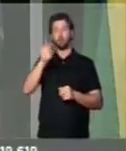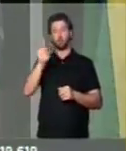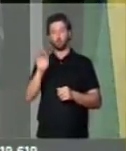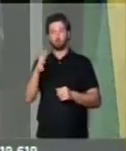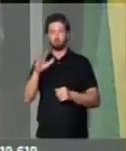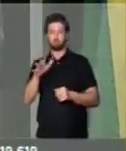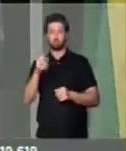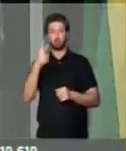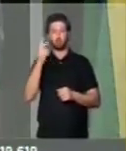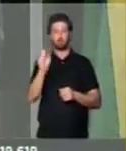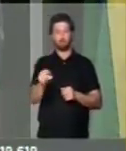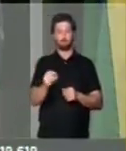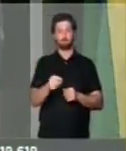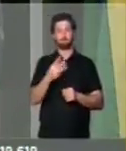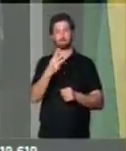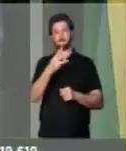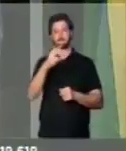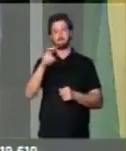a R$